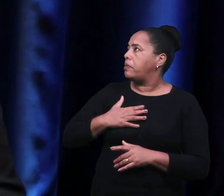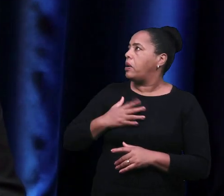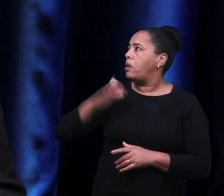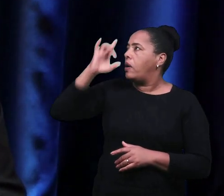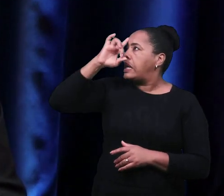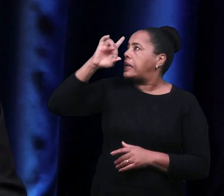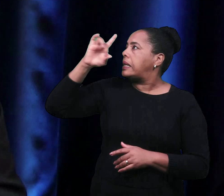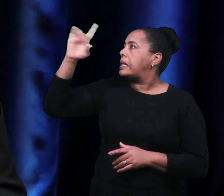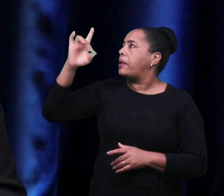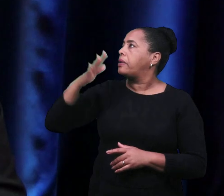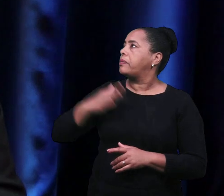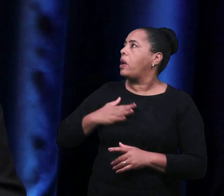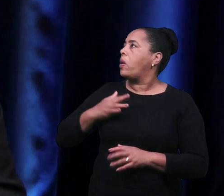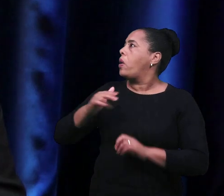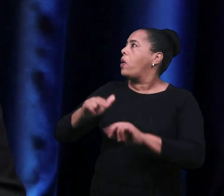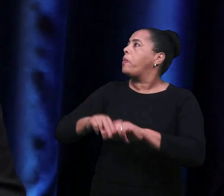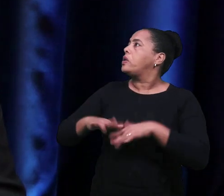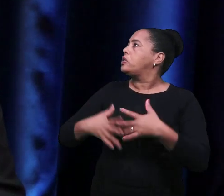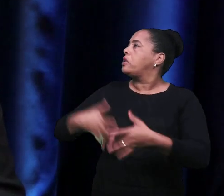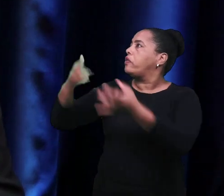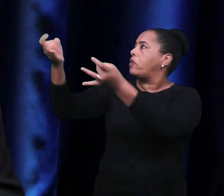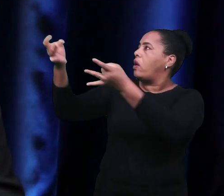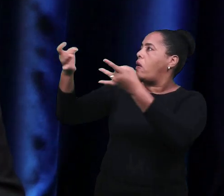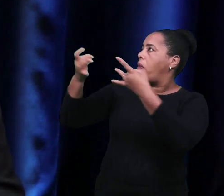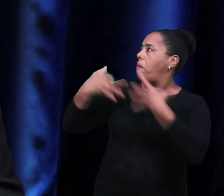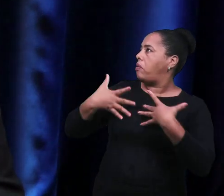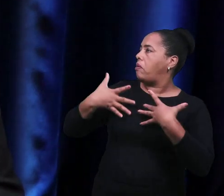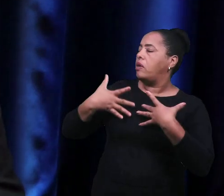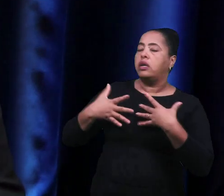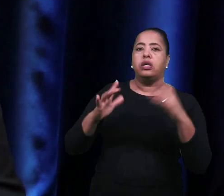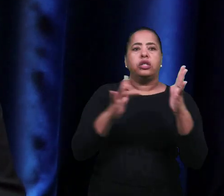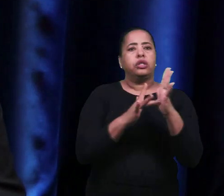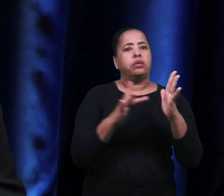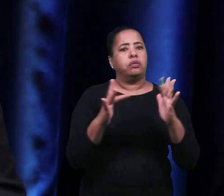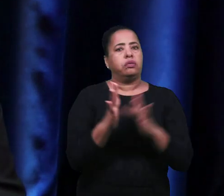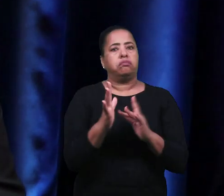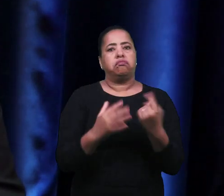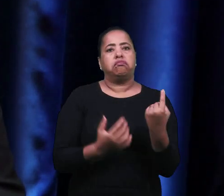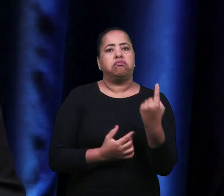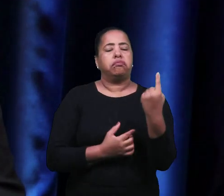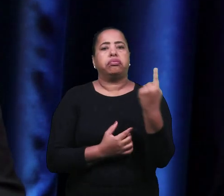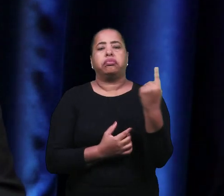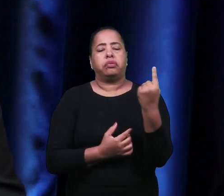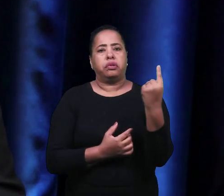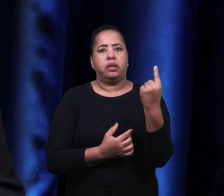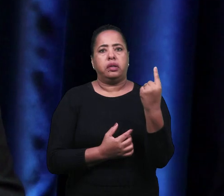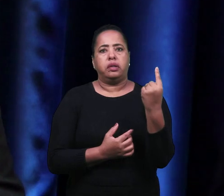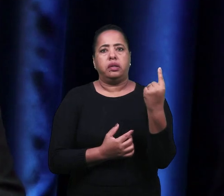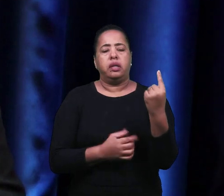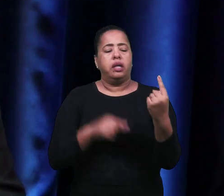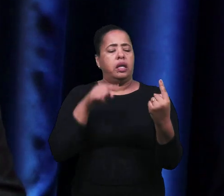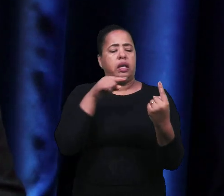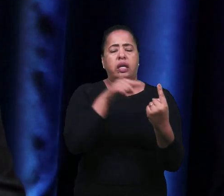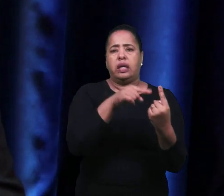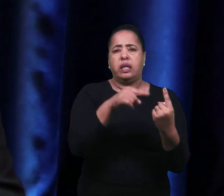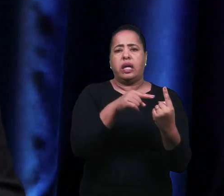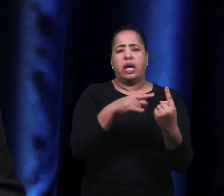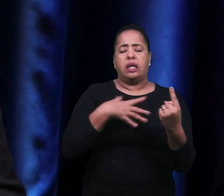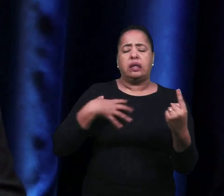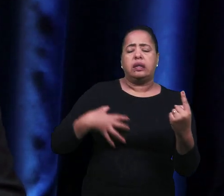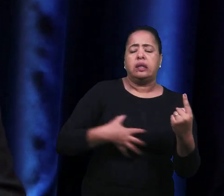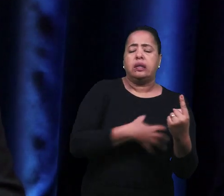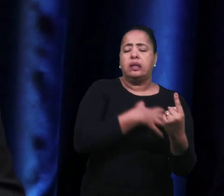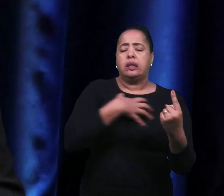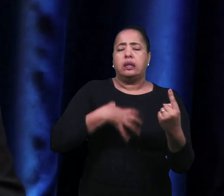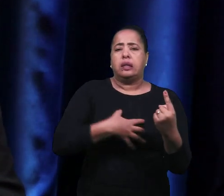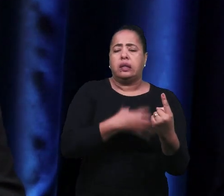ali agora, Jesus estava só, porque estava sobre ele toda a aflição,